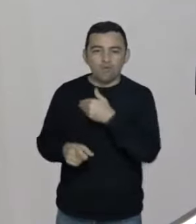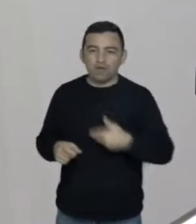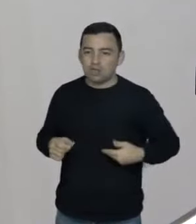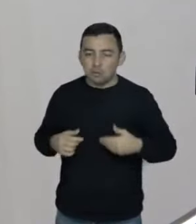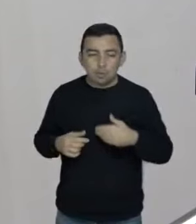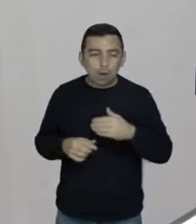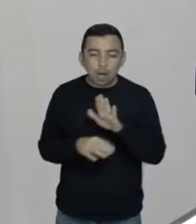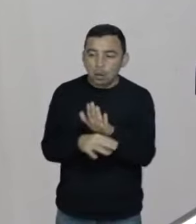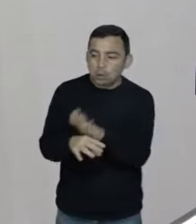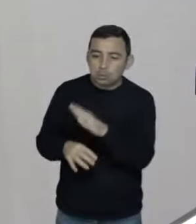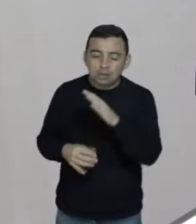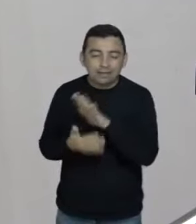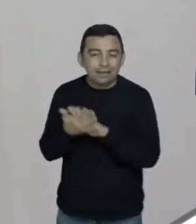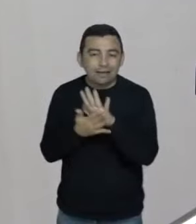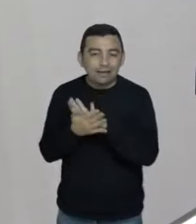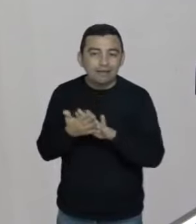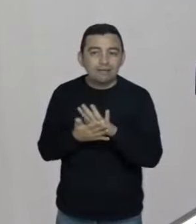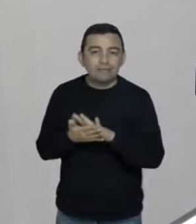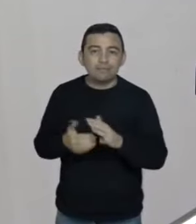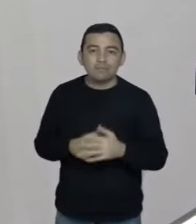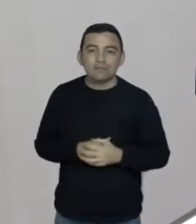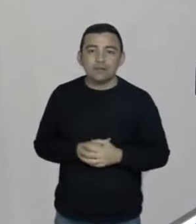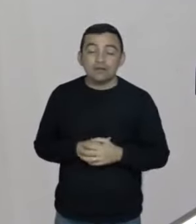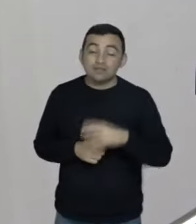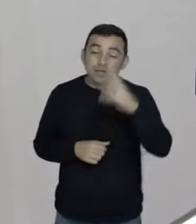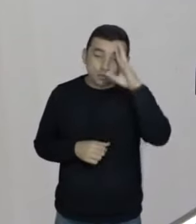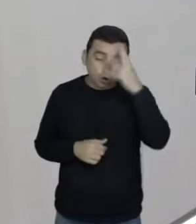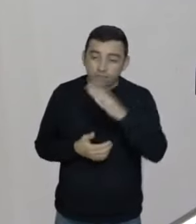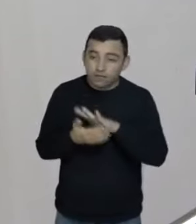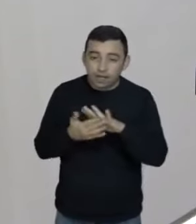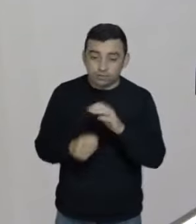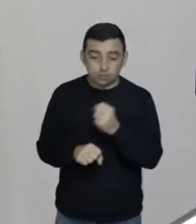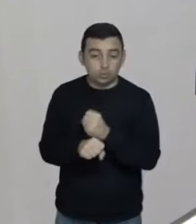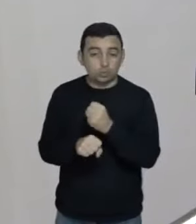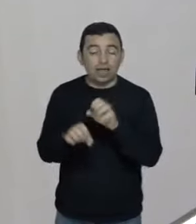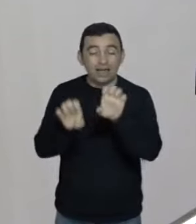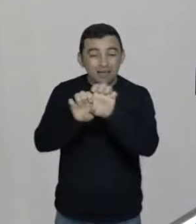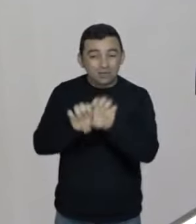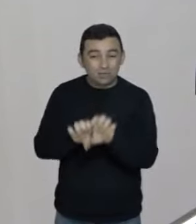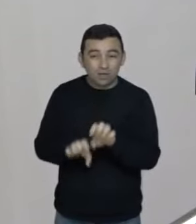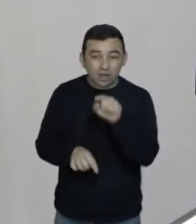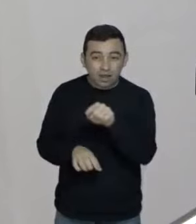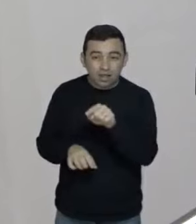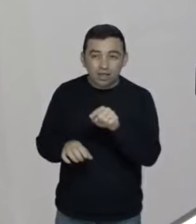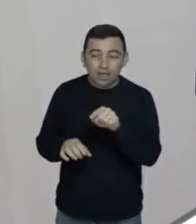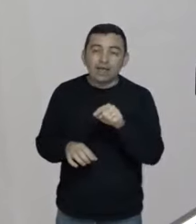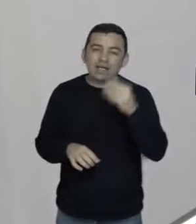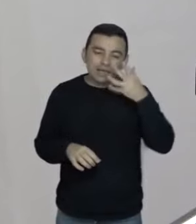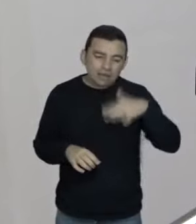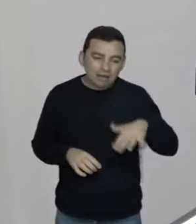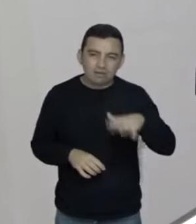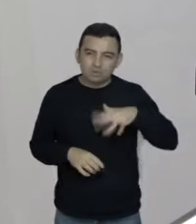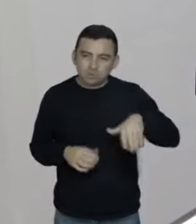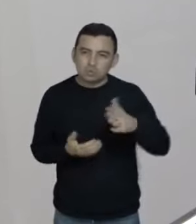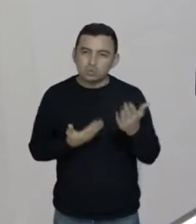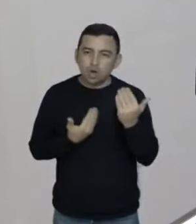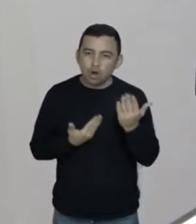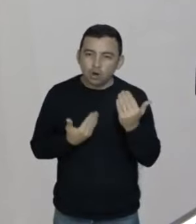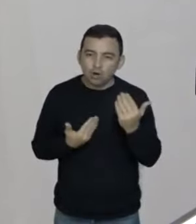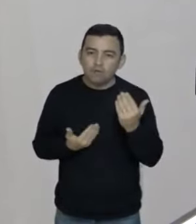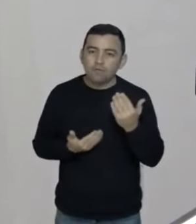soluções e quanto não se soluciona a estrutura da escola parte das crianças e adolescentes